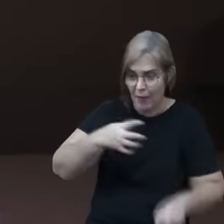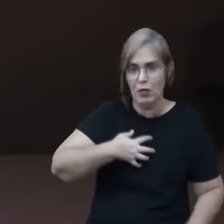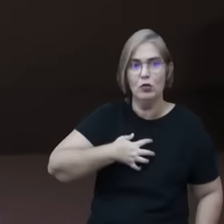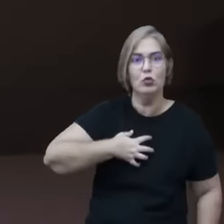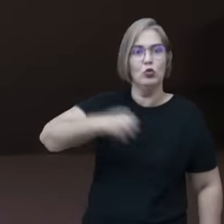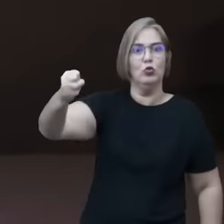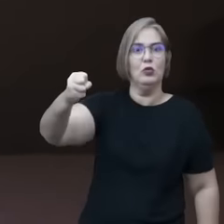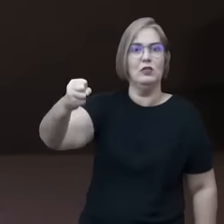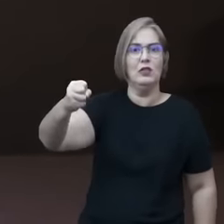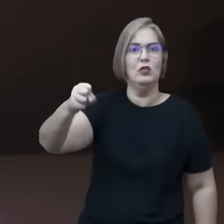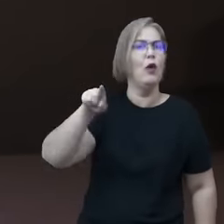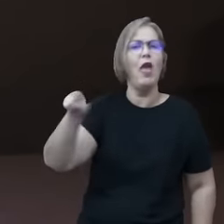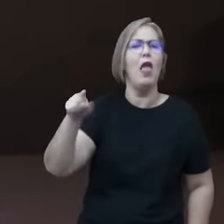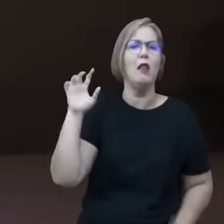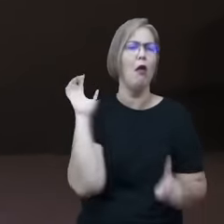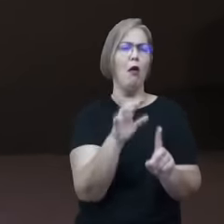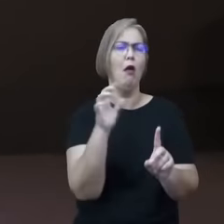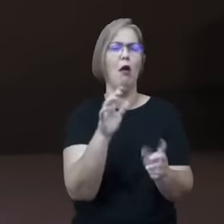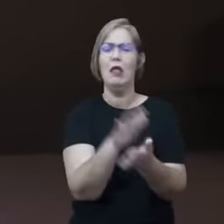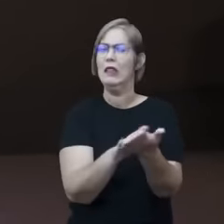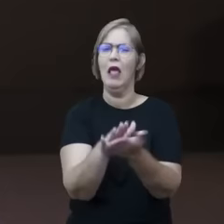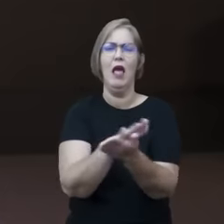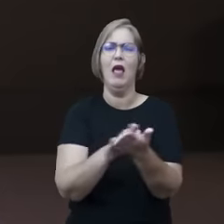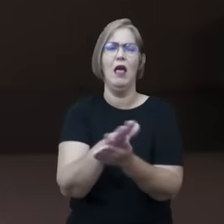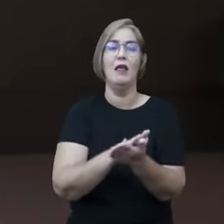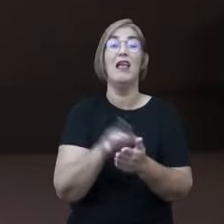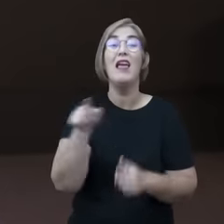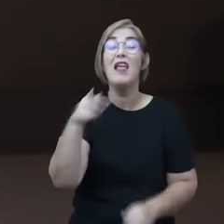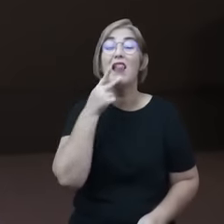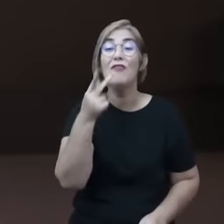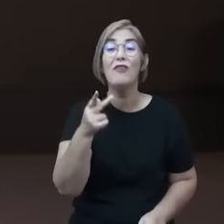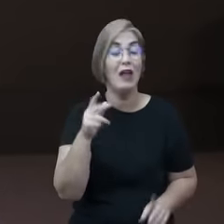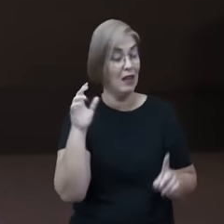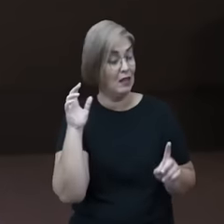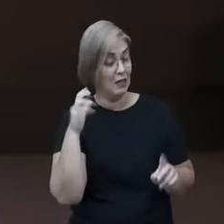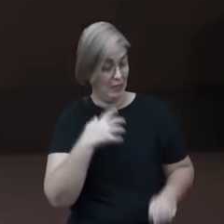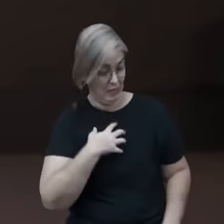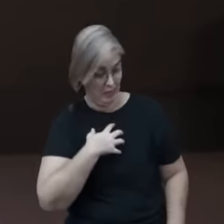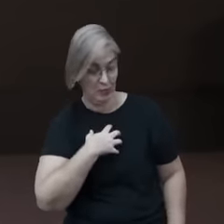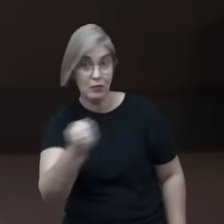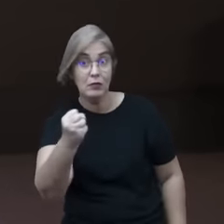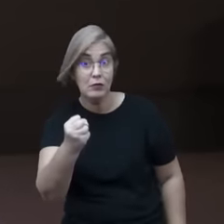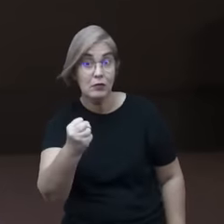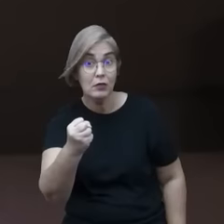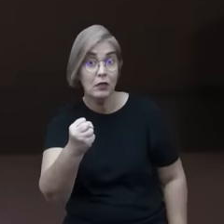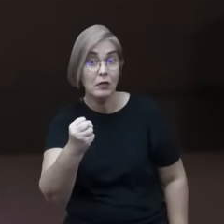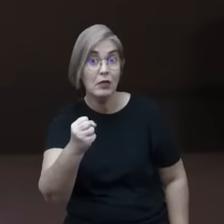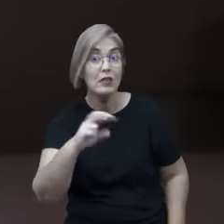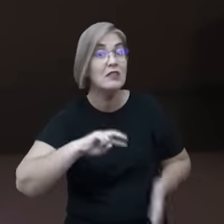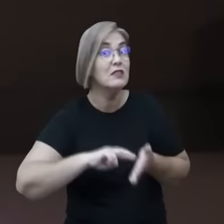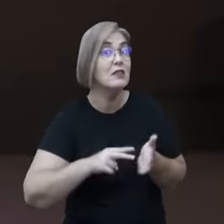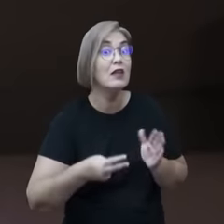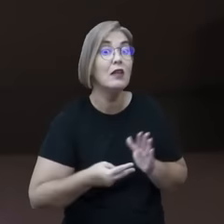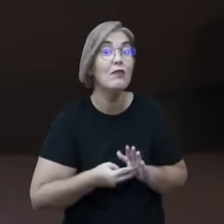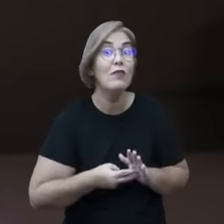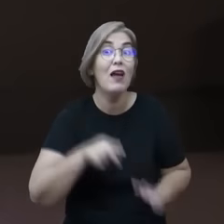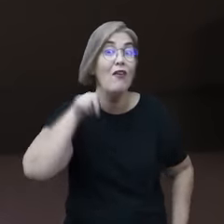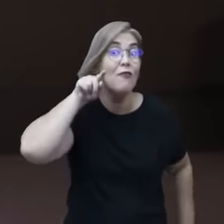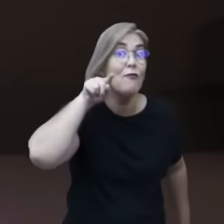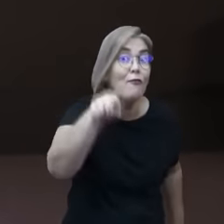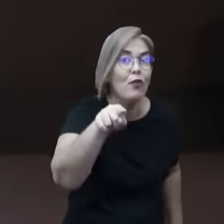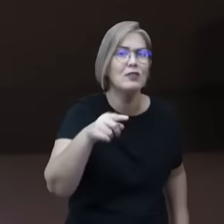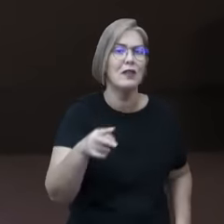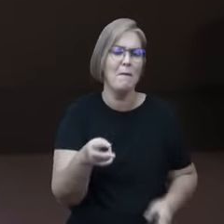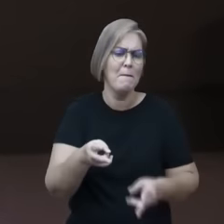ao suicídio, ao contrário, ele está simplesmente dizendo: "Esta é uma questão fundamental, porque esta é a questão do sentido